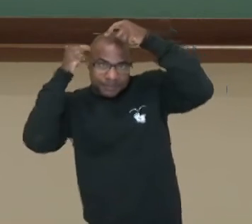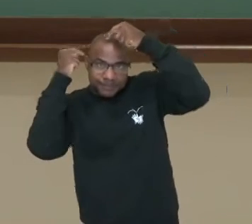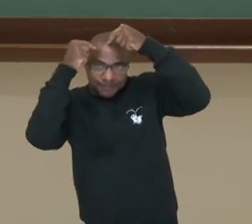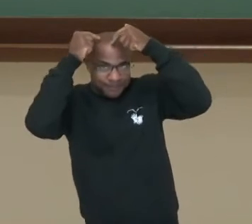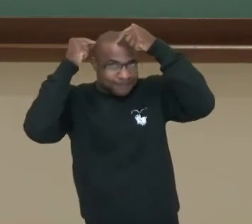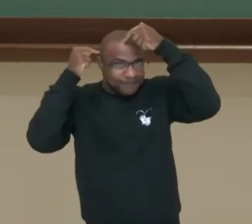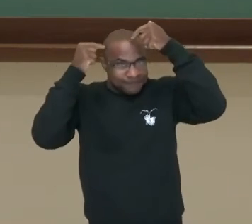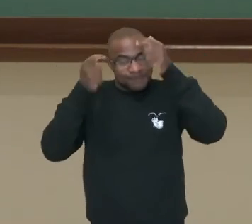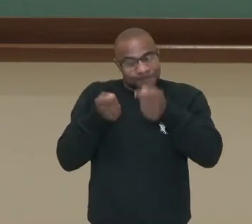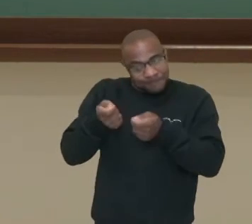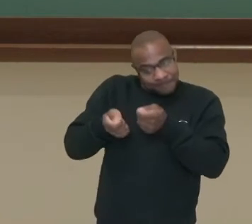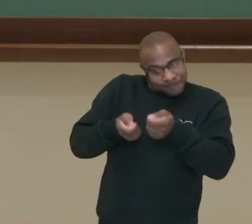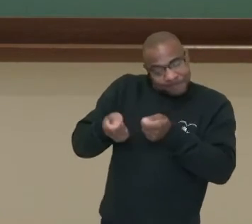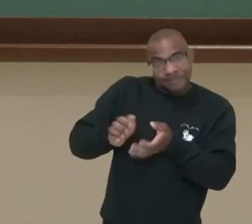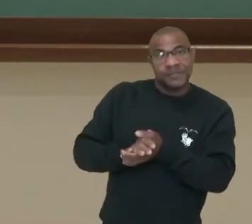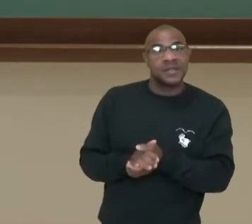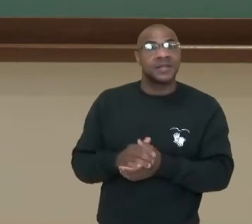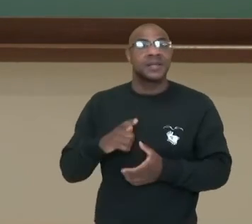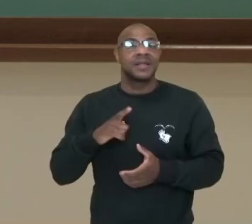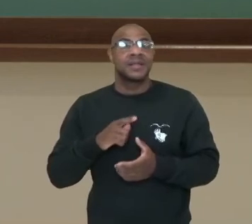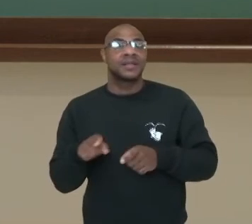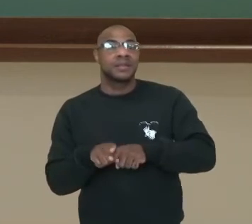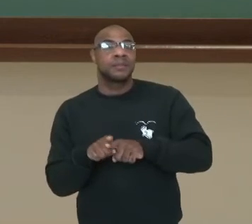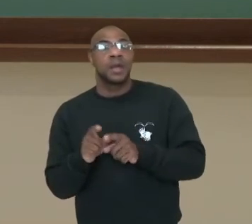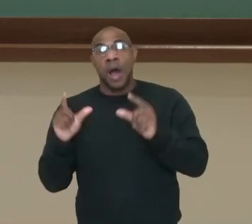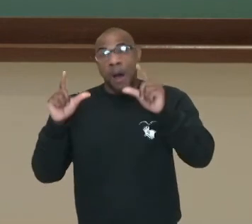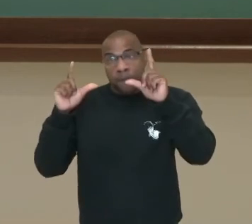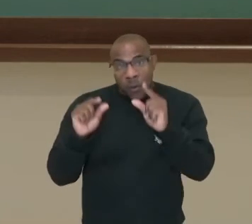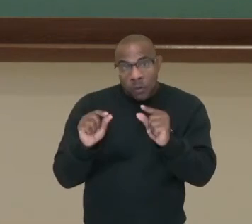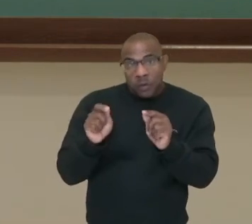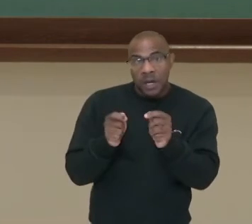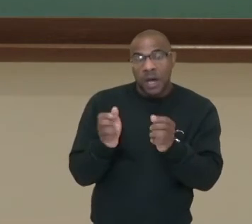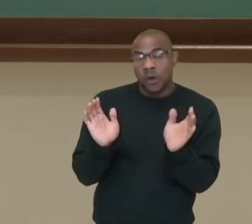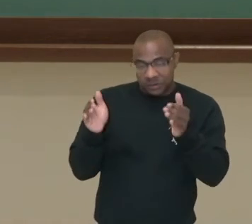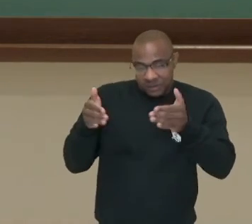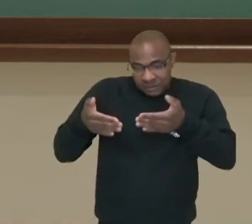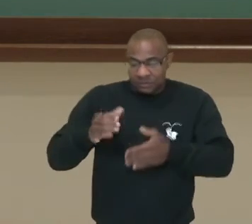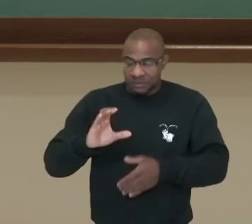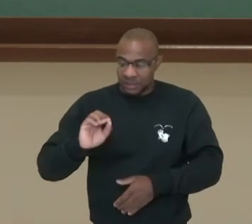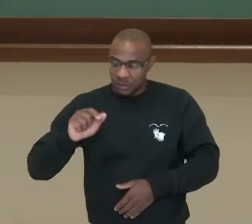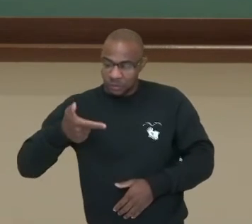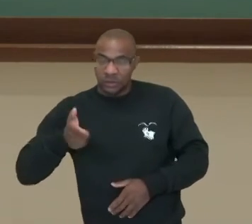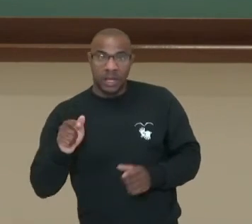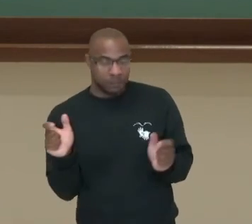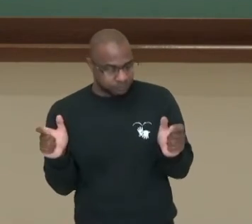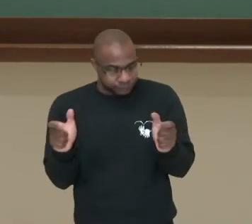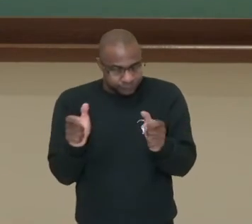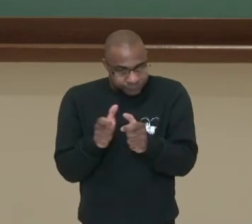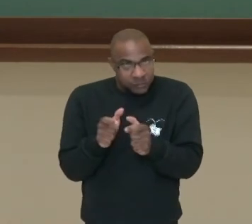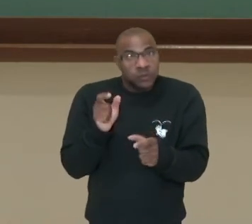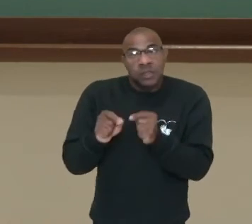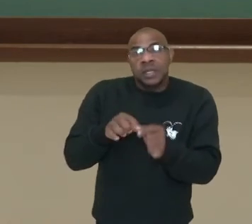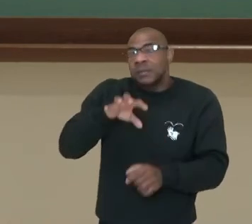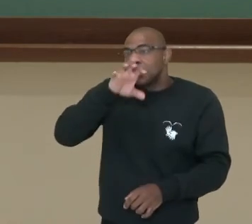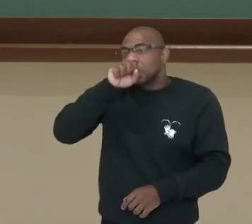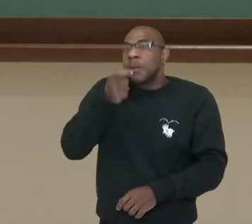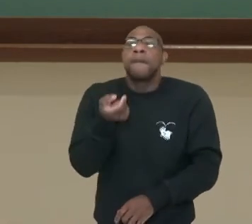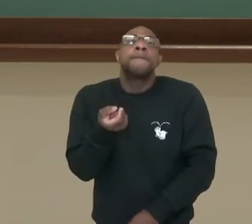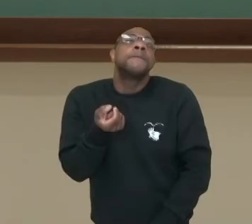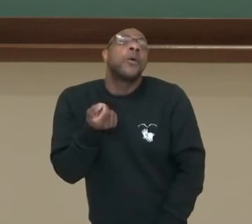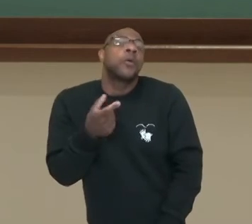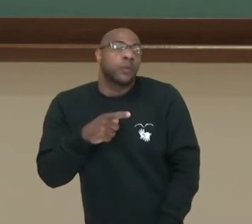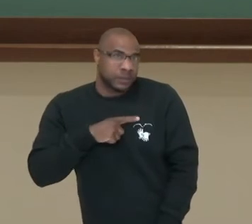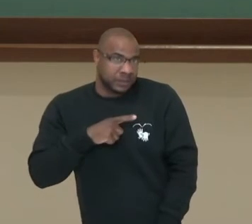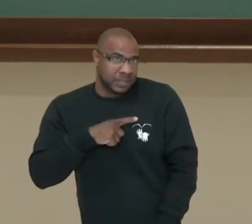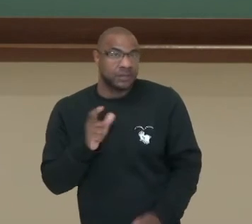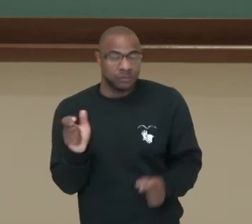encefálico, tá? E a baixa concentração de gás carbônico acontece a redução da frequência das respirações e